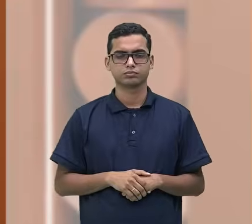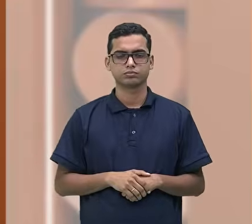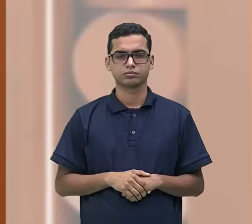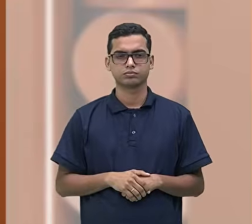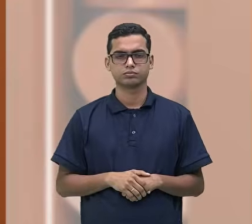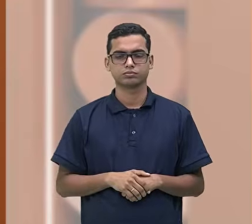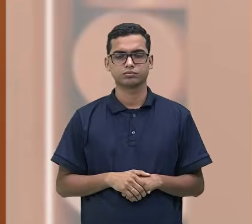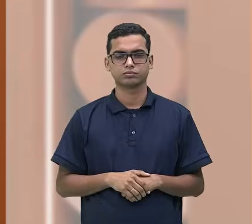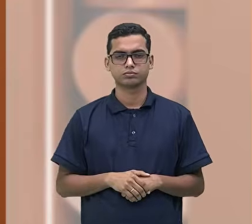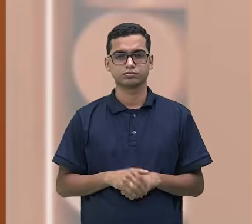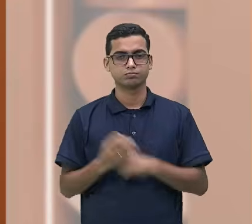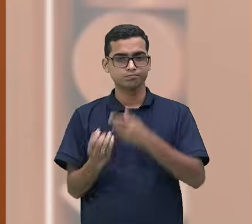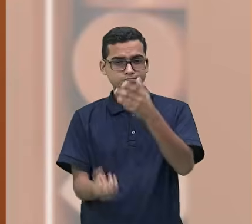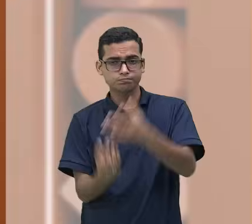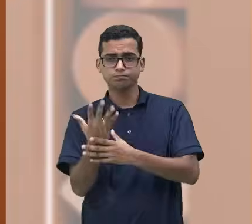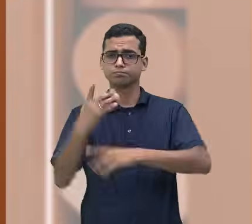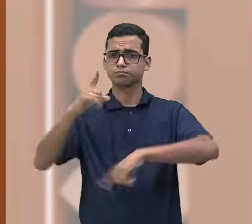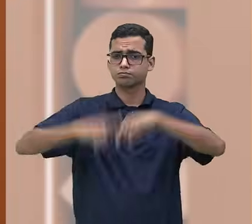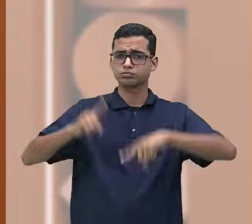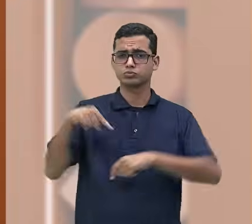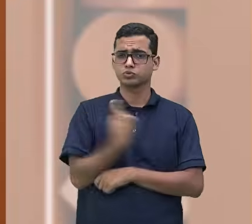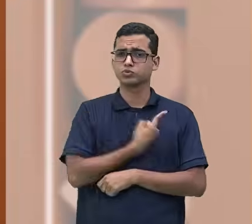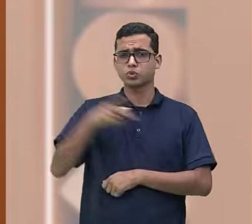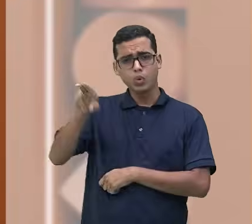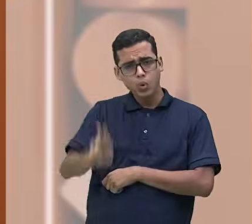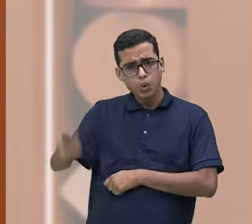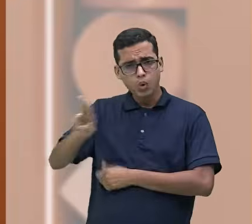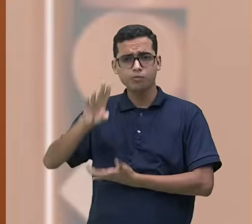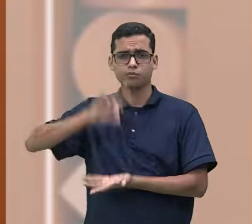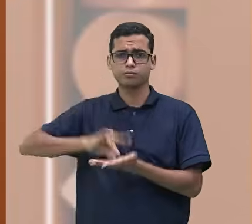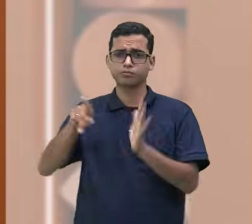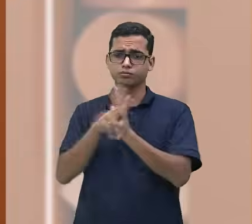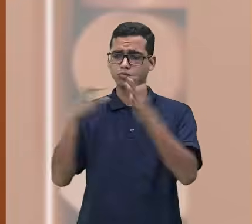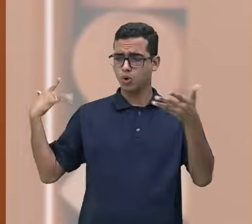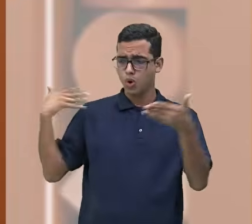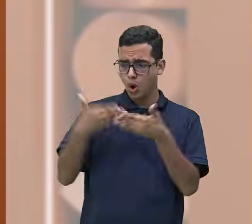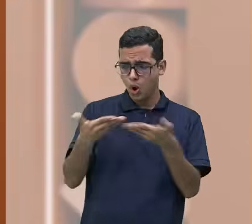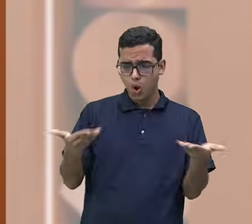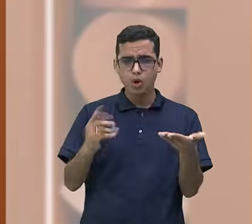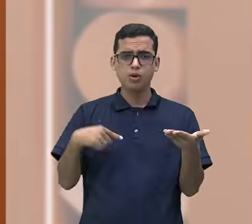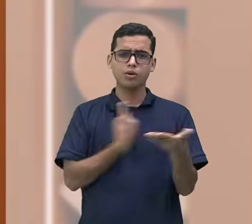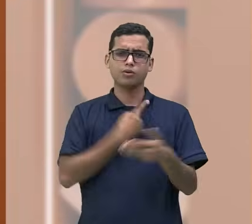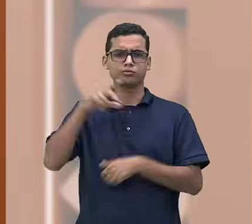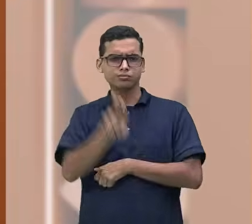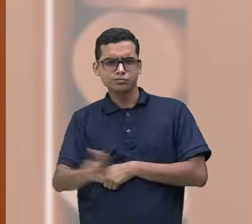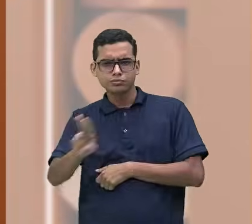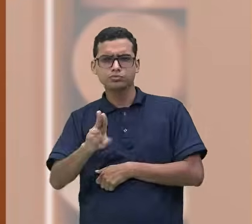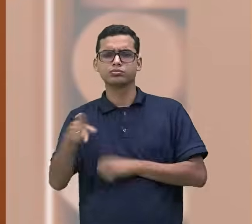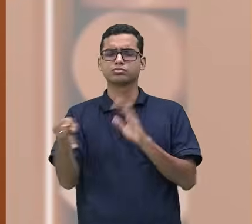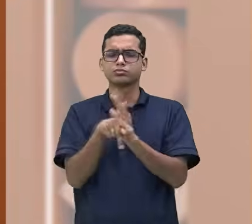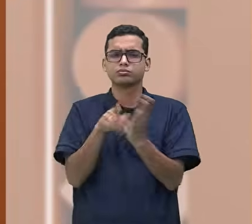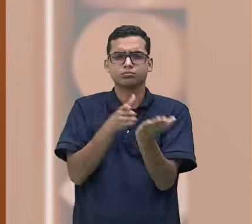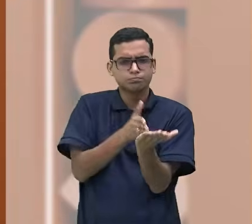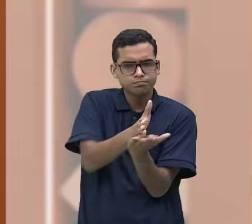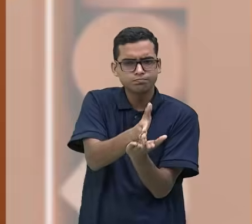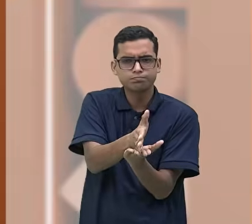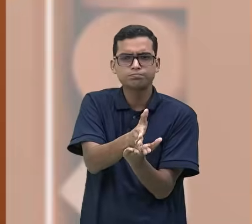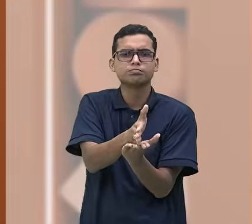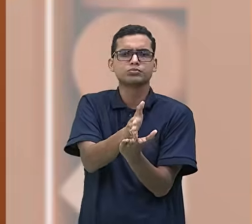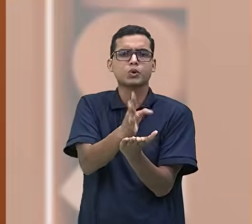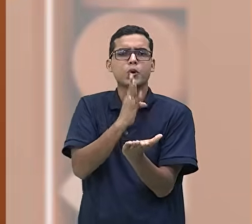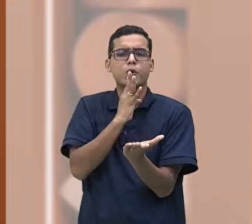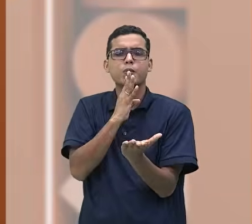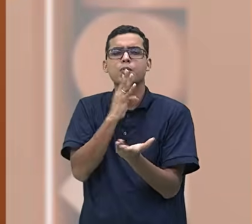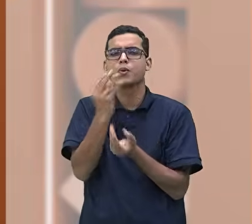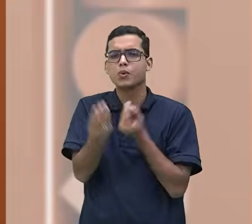construindo um instrumento que a gente utiliza muito nos dias atuais. Esse instrumento de orientação conhecido